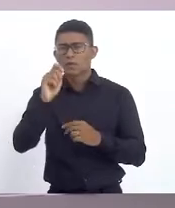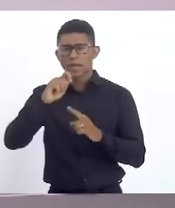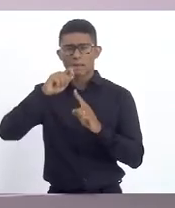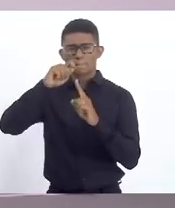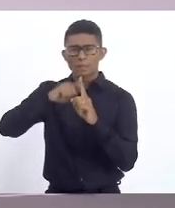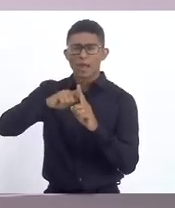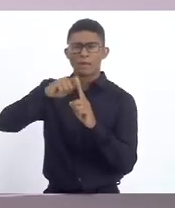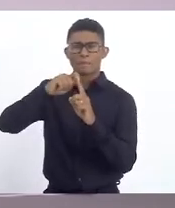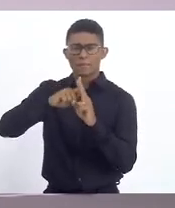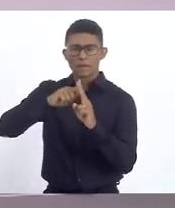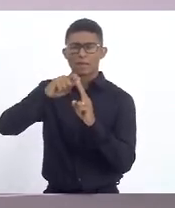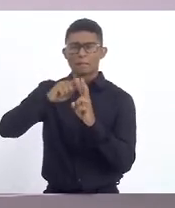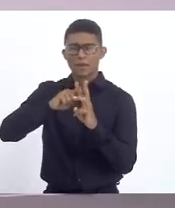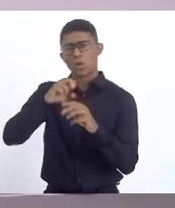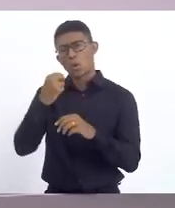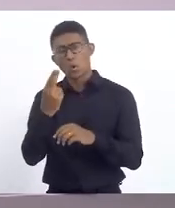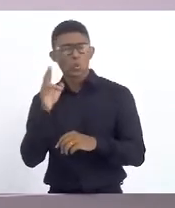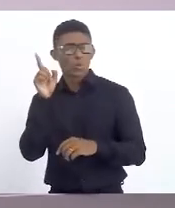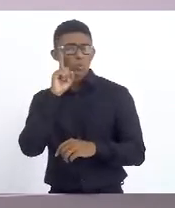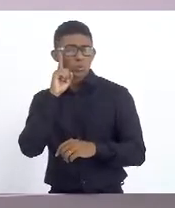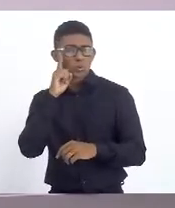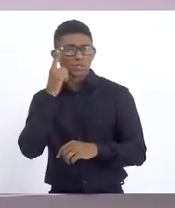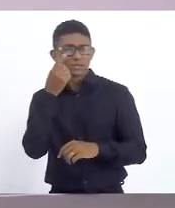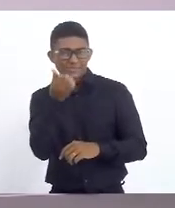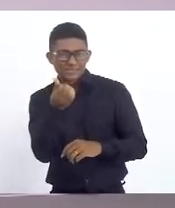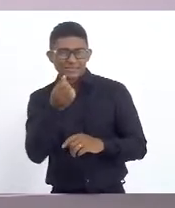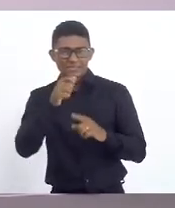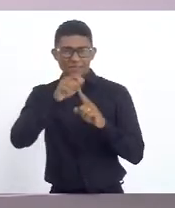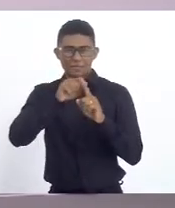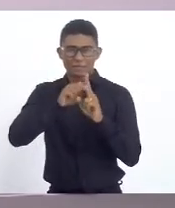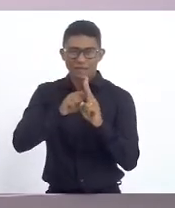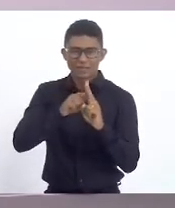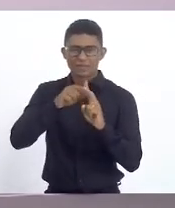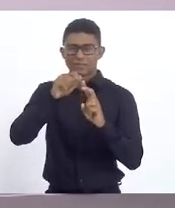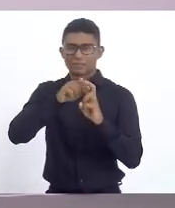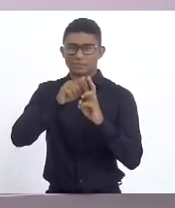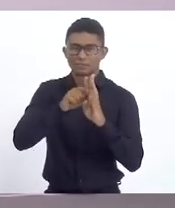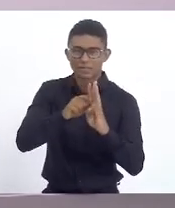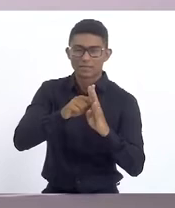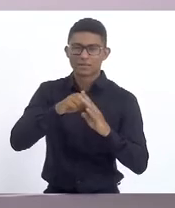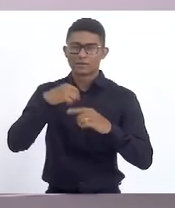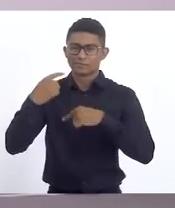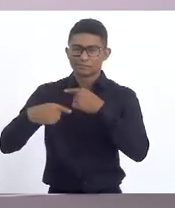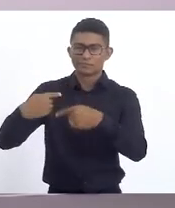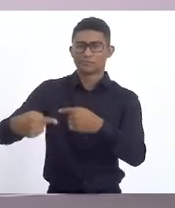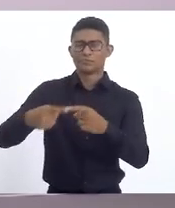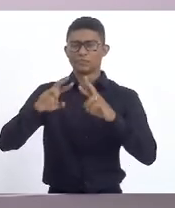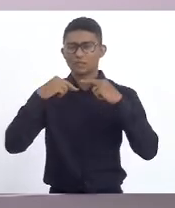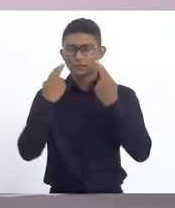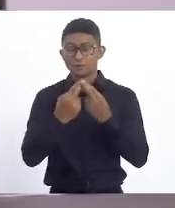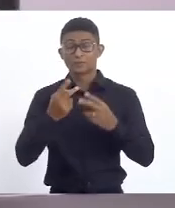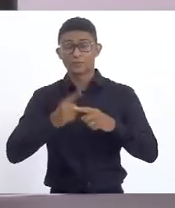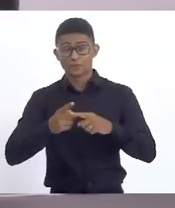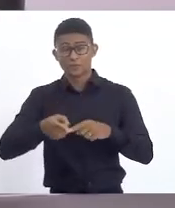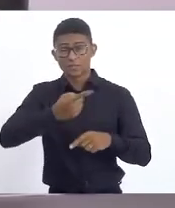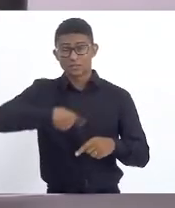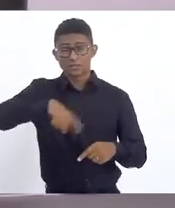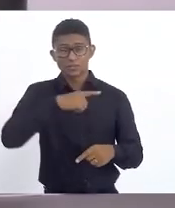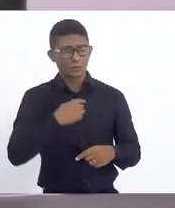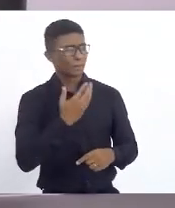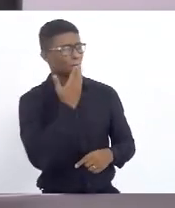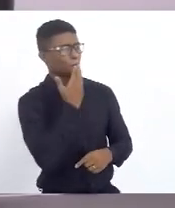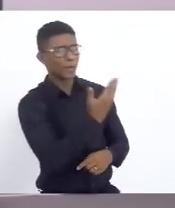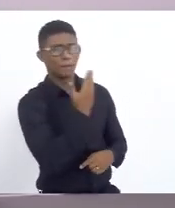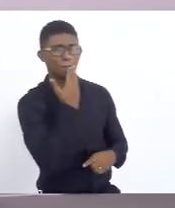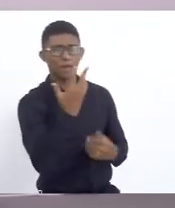60, porque a gente às vezes manda requerimento de informações e os órgãos não remetem.